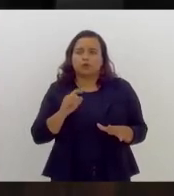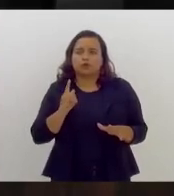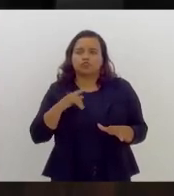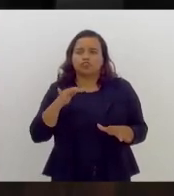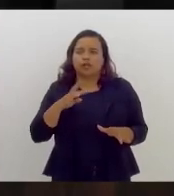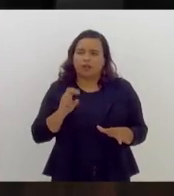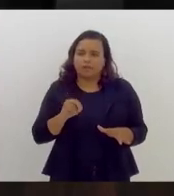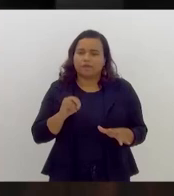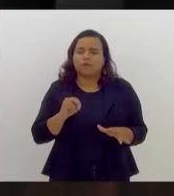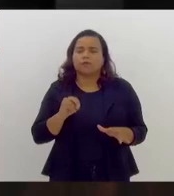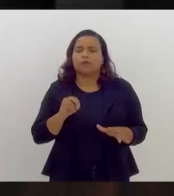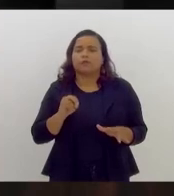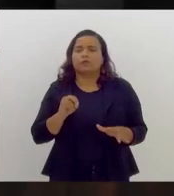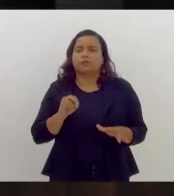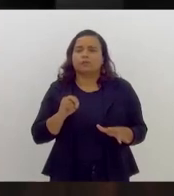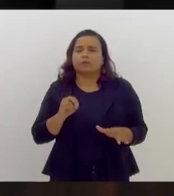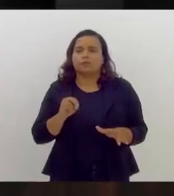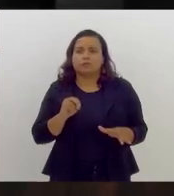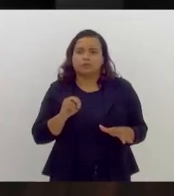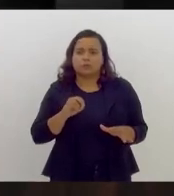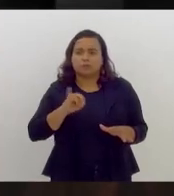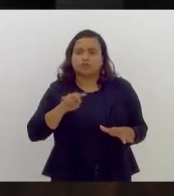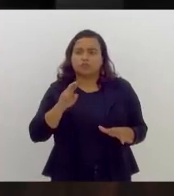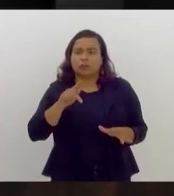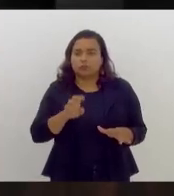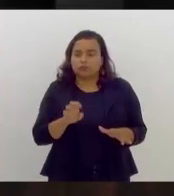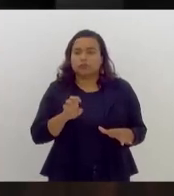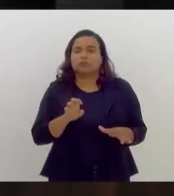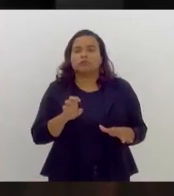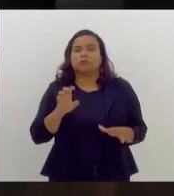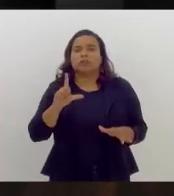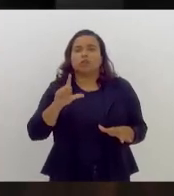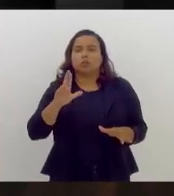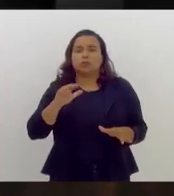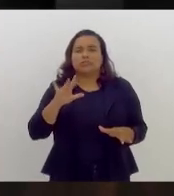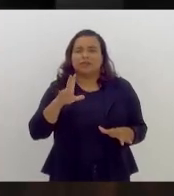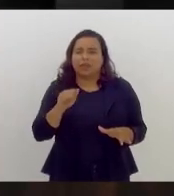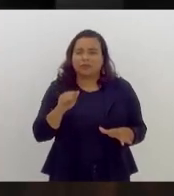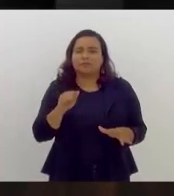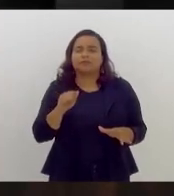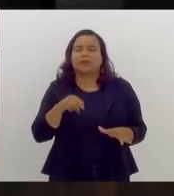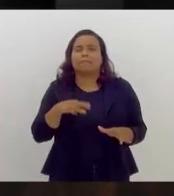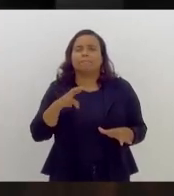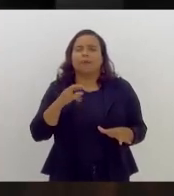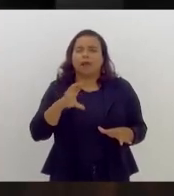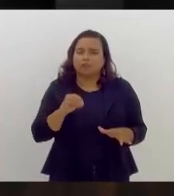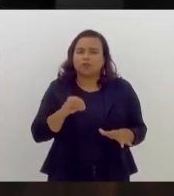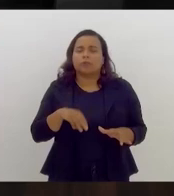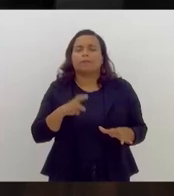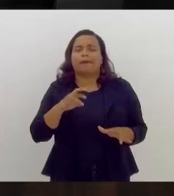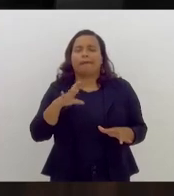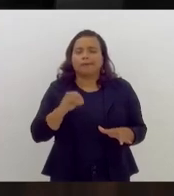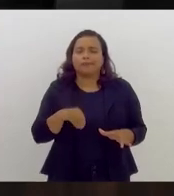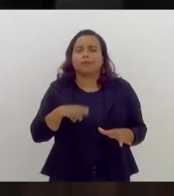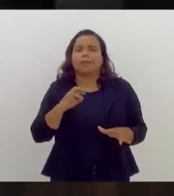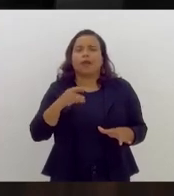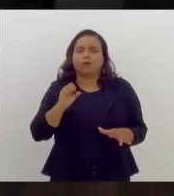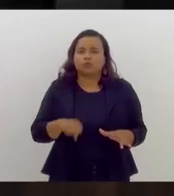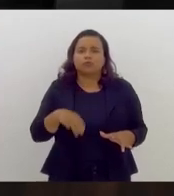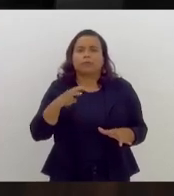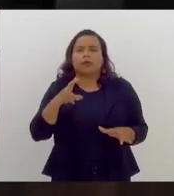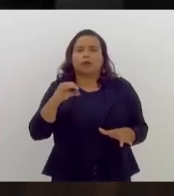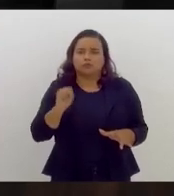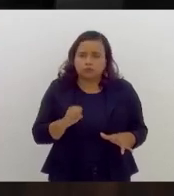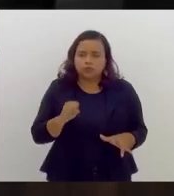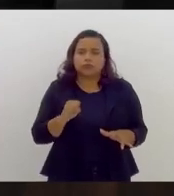Gustavo Tutuca, Jorge Felipe Neto, Lucinha, Márcio Canela, Márcio Roberto, Marcos Abraão, Marcos